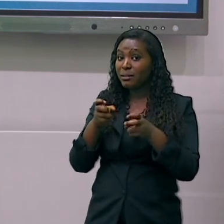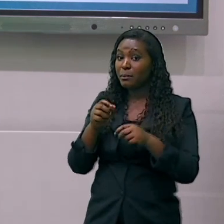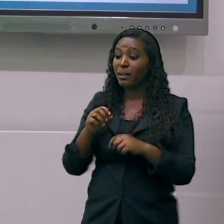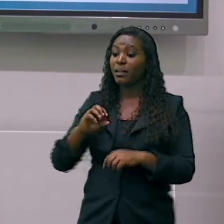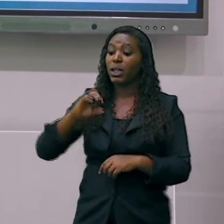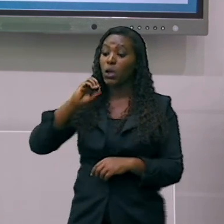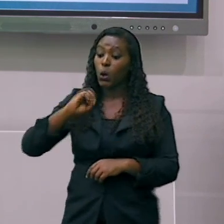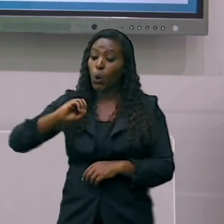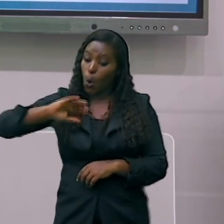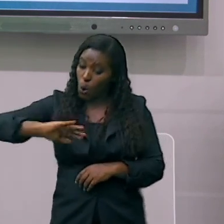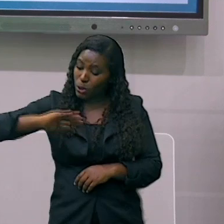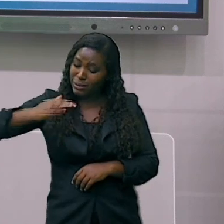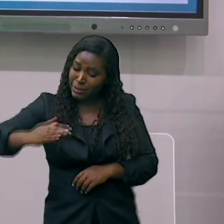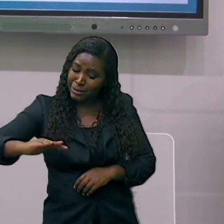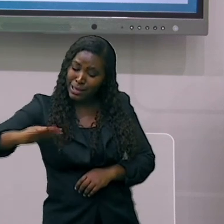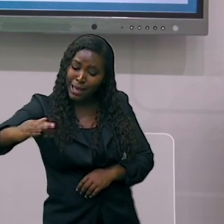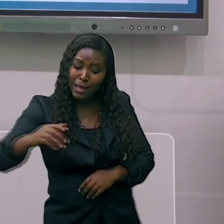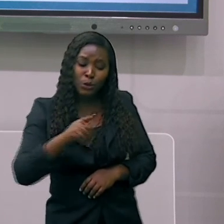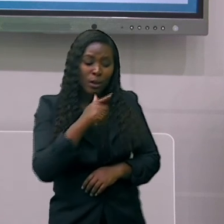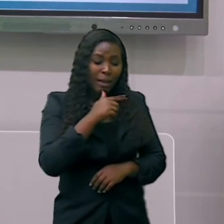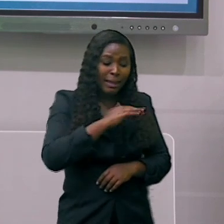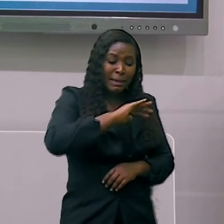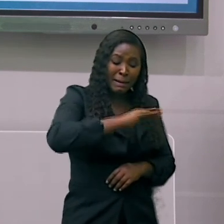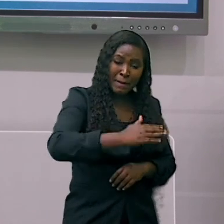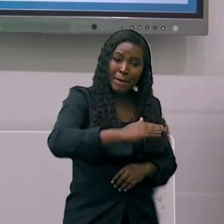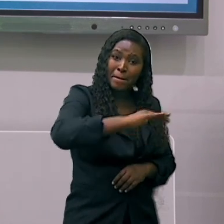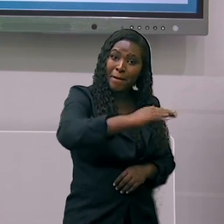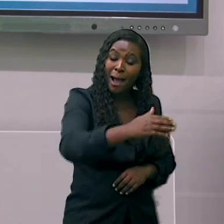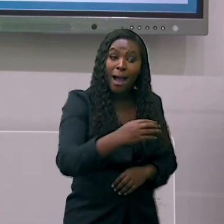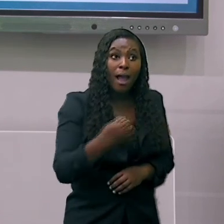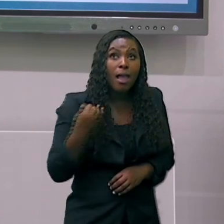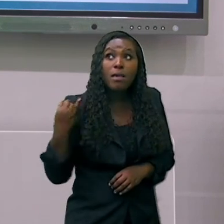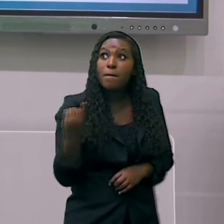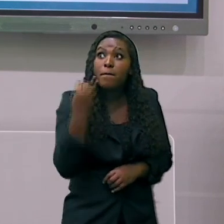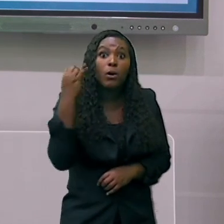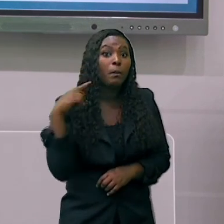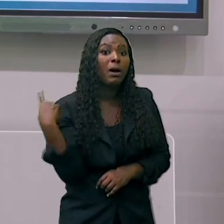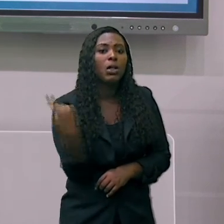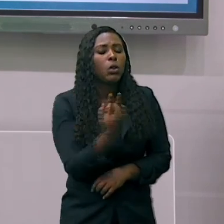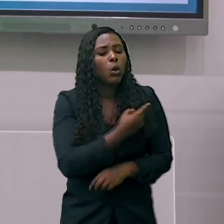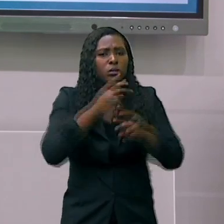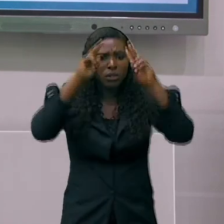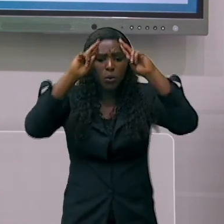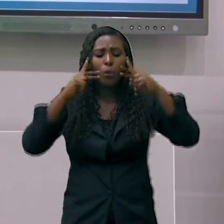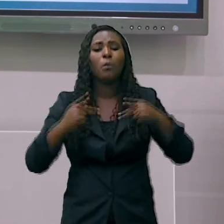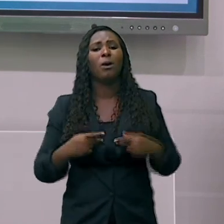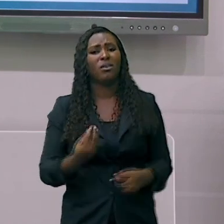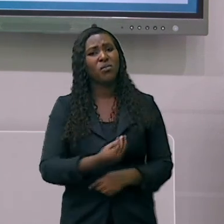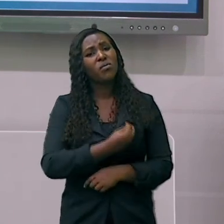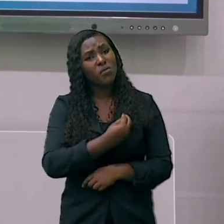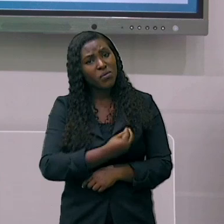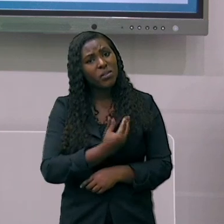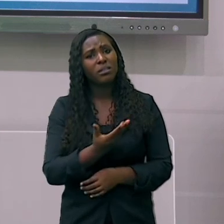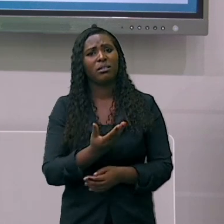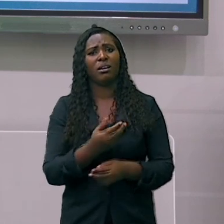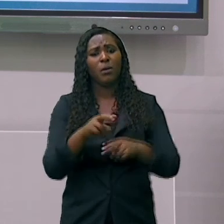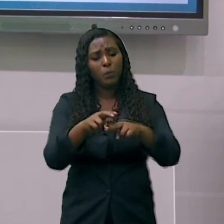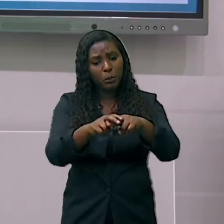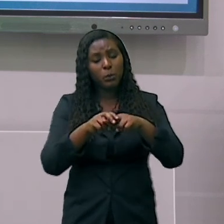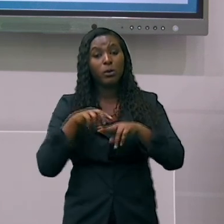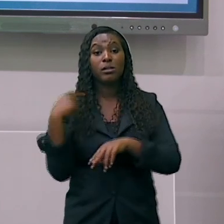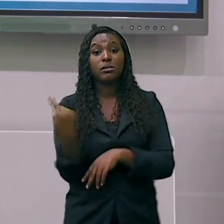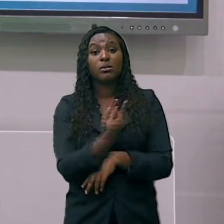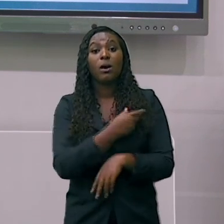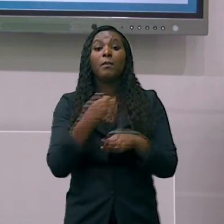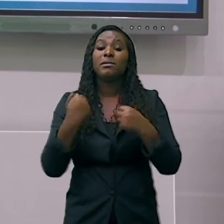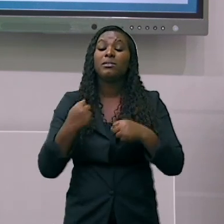mares e oceanos têm grande impacto em nosso dia a dia. E para isso, precisamos compreender as suas características, o